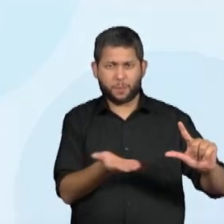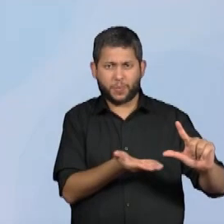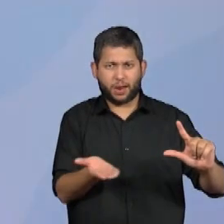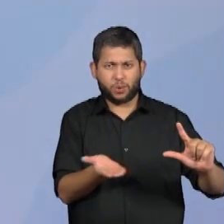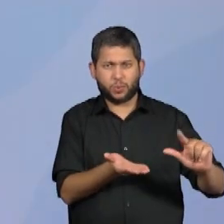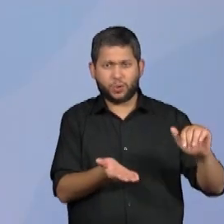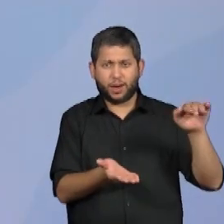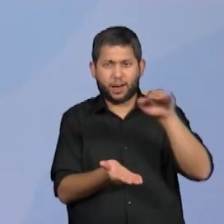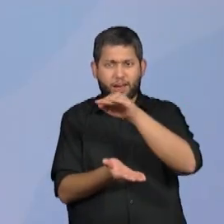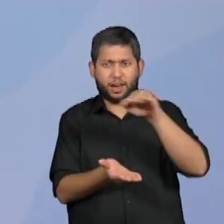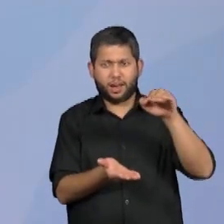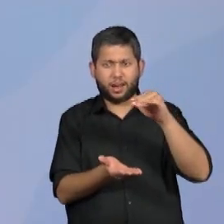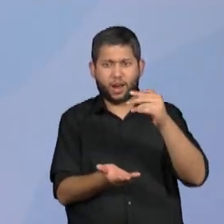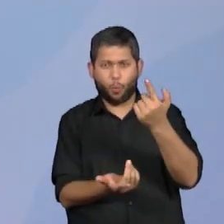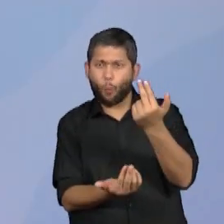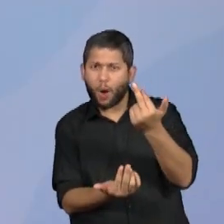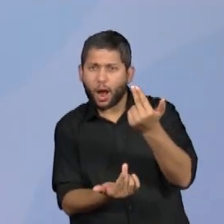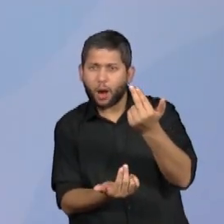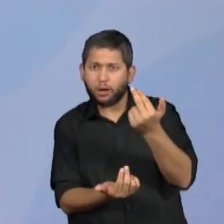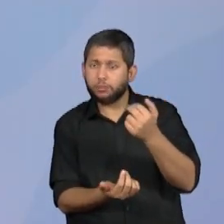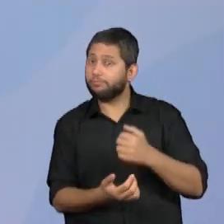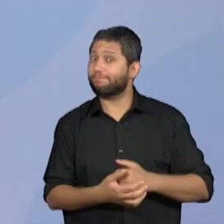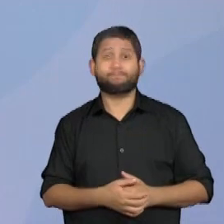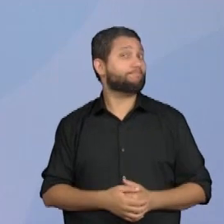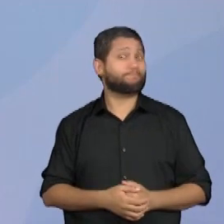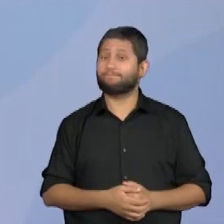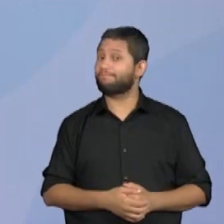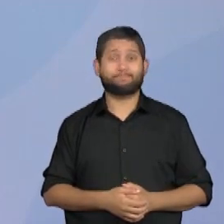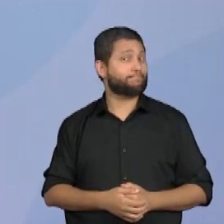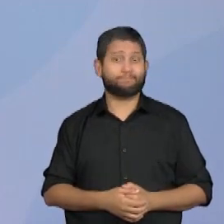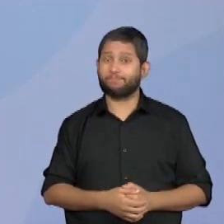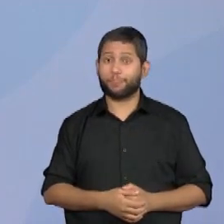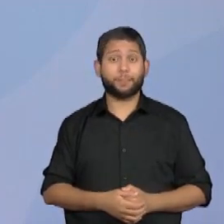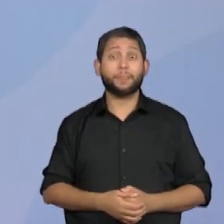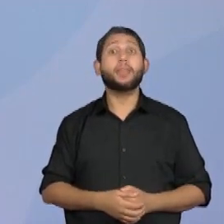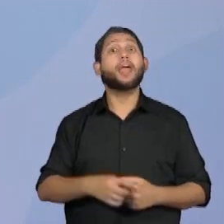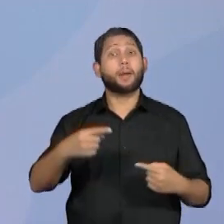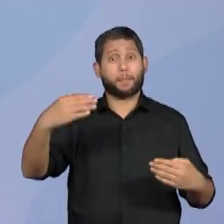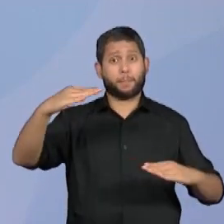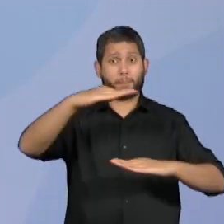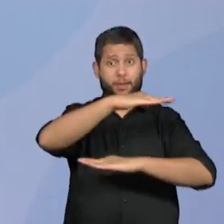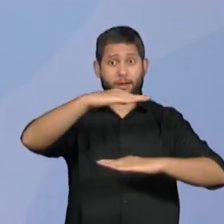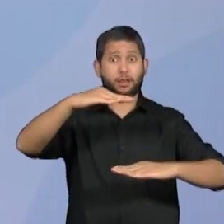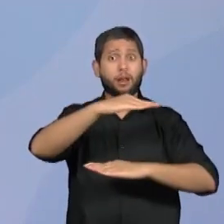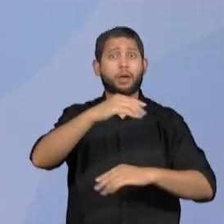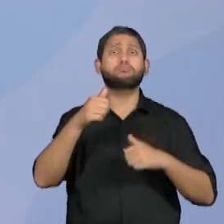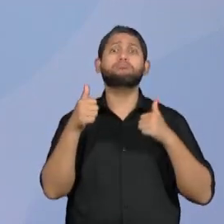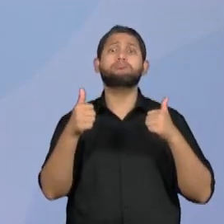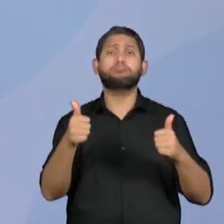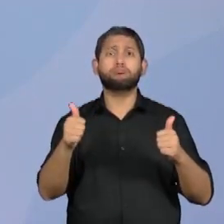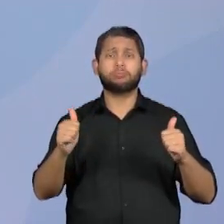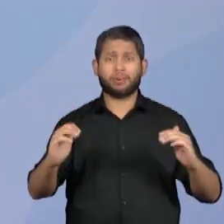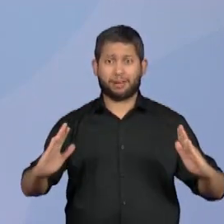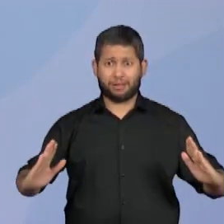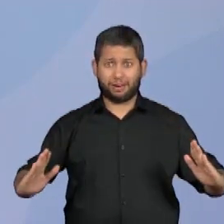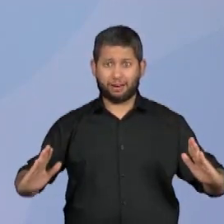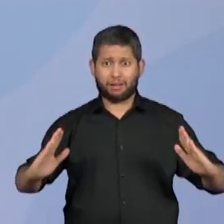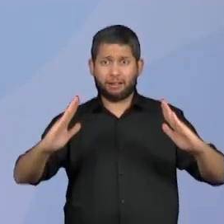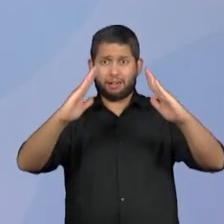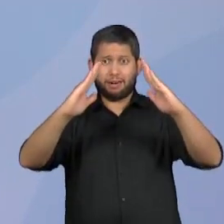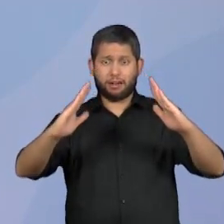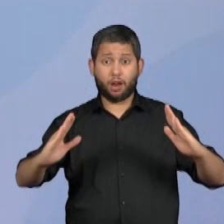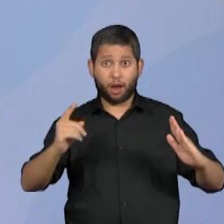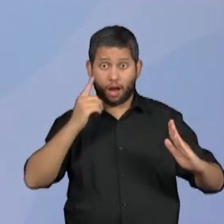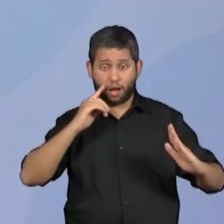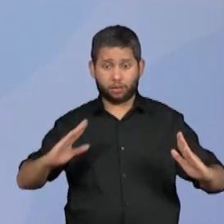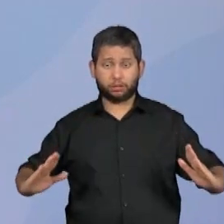eles são paralelos. Mas esses 2 lados aqui, se a gente